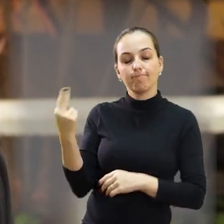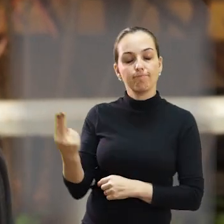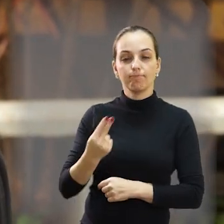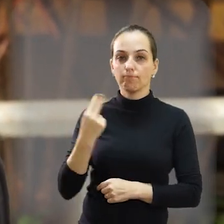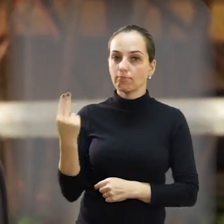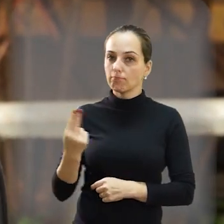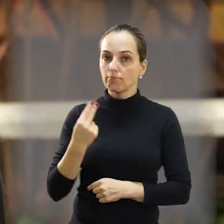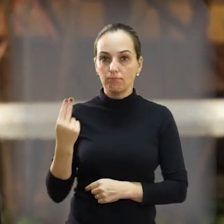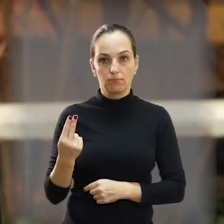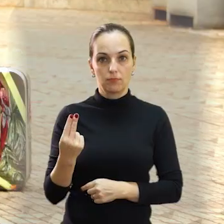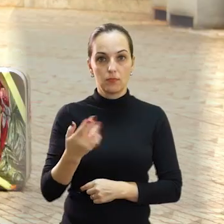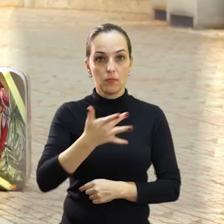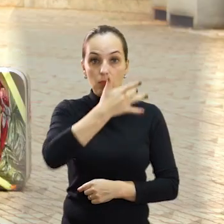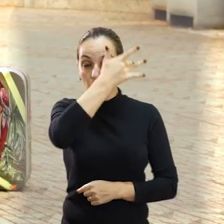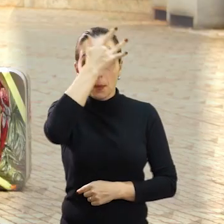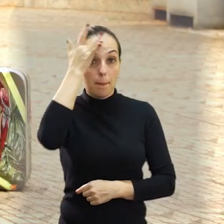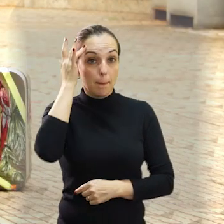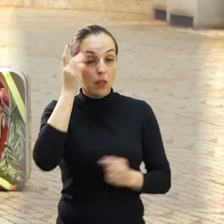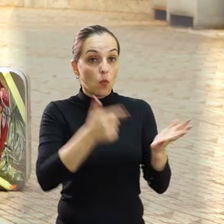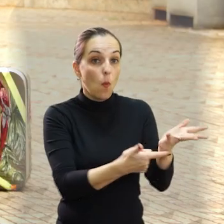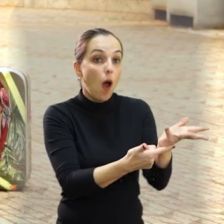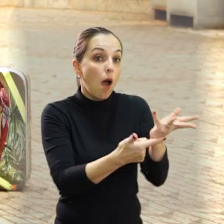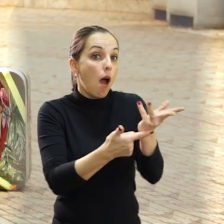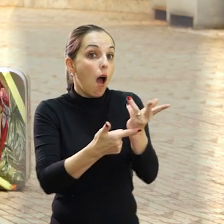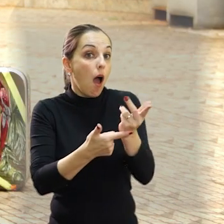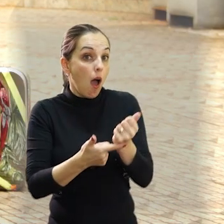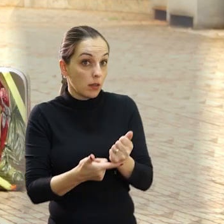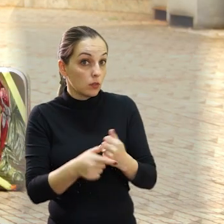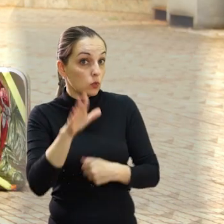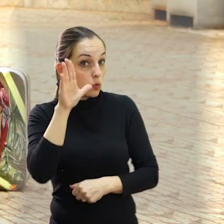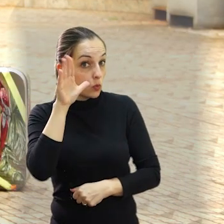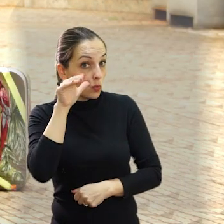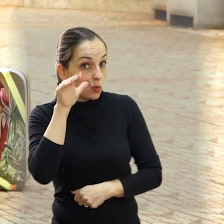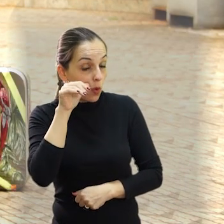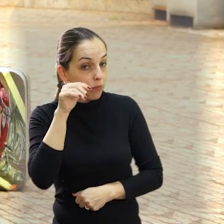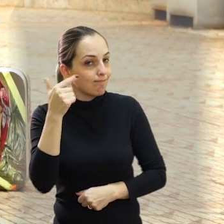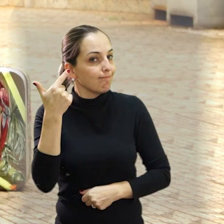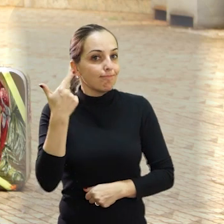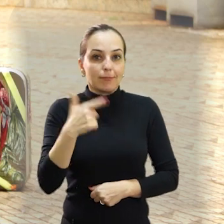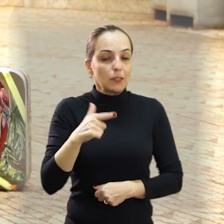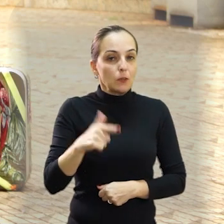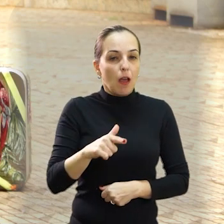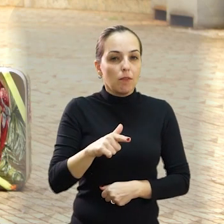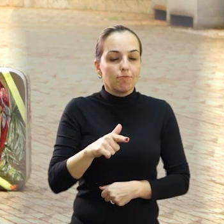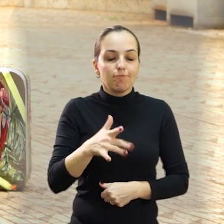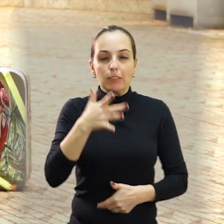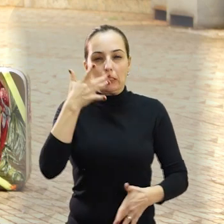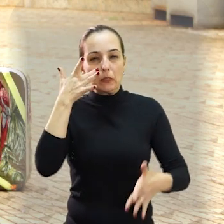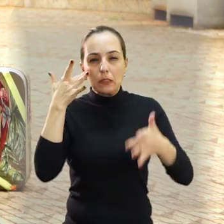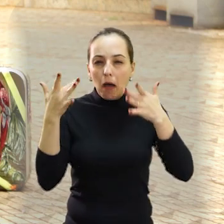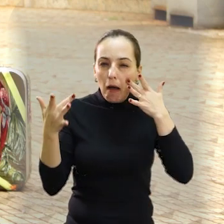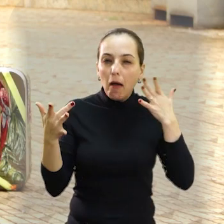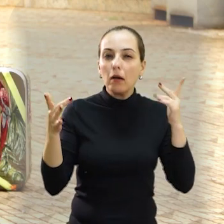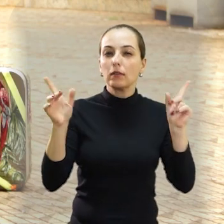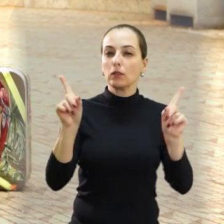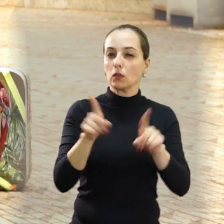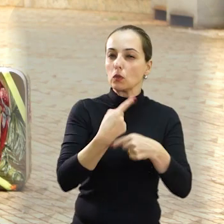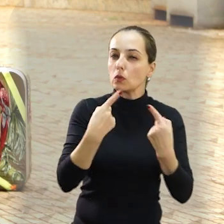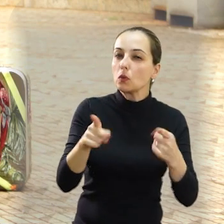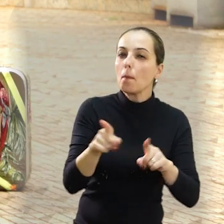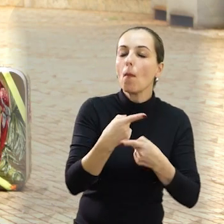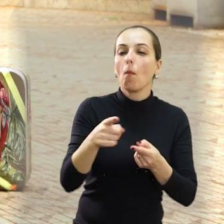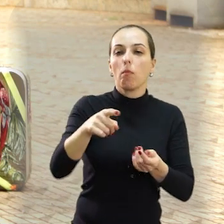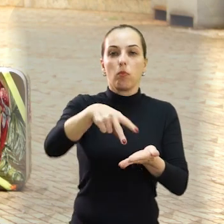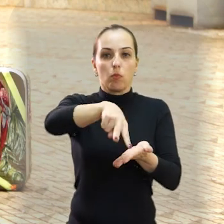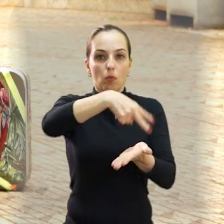mas eu acredito que não é que ela não seja valorizada, ela ainda não é conhecida. As pessoas têm pouco interesse em conhecer o que é realmente a